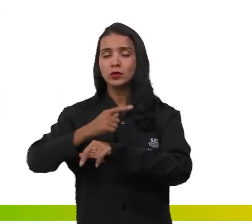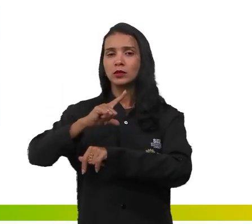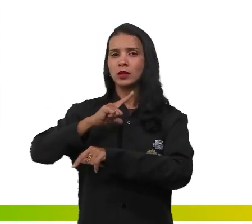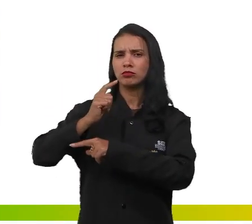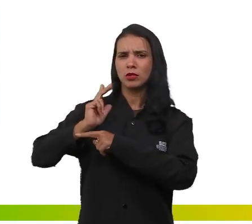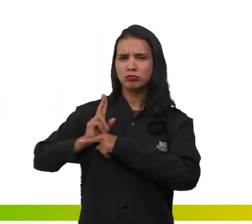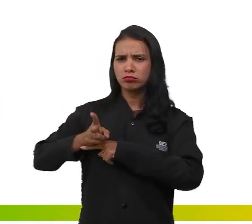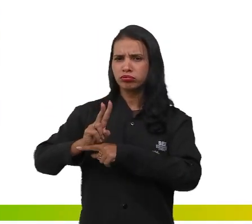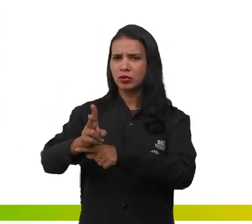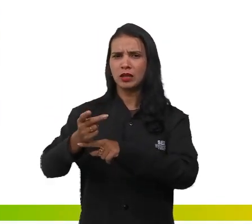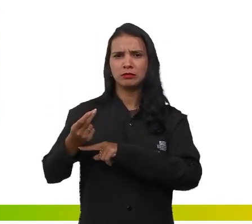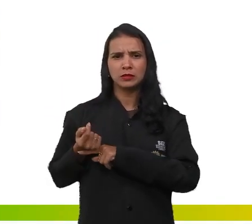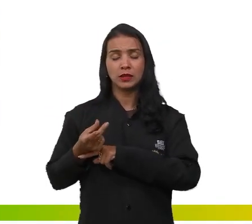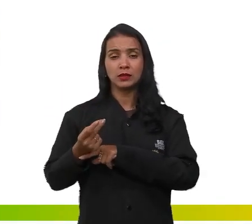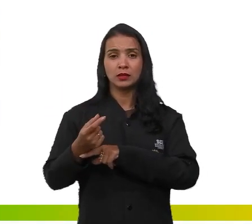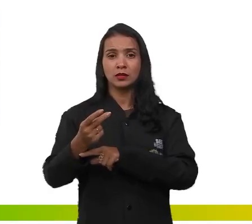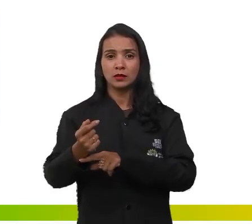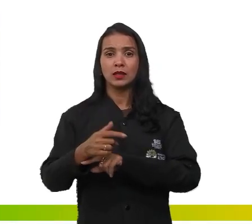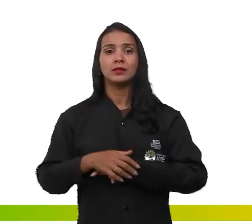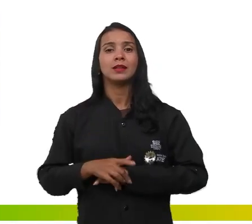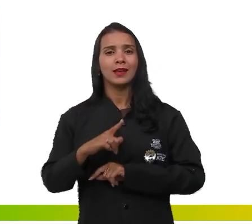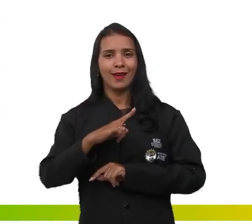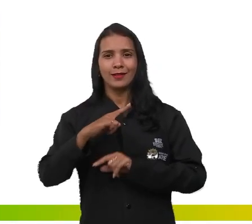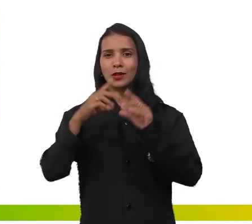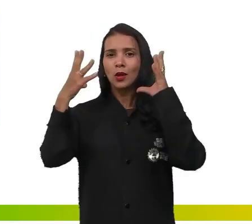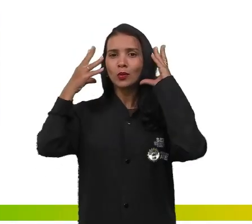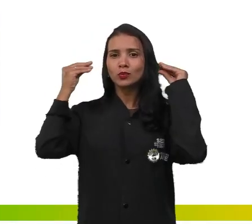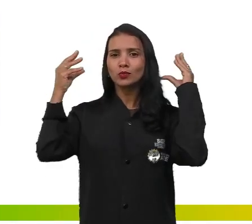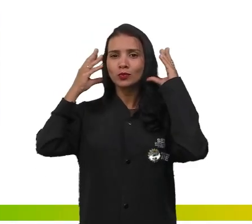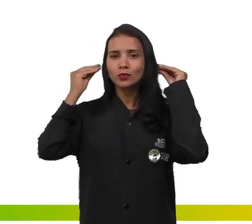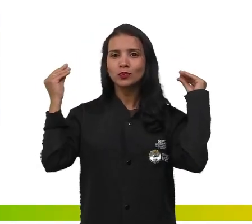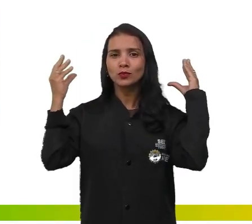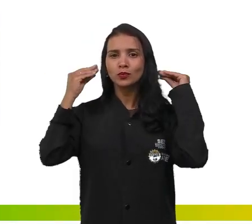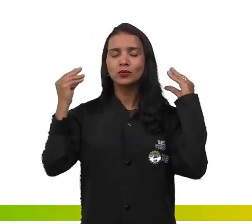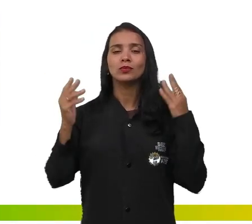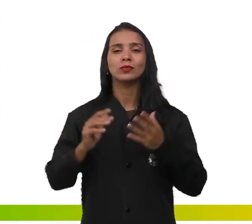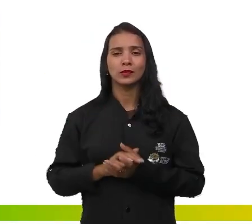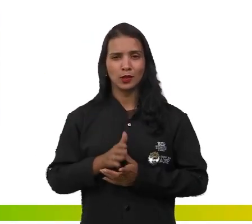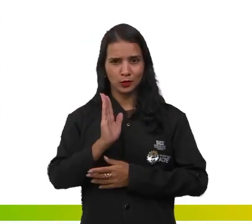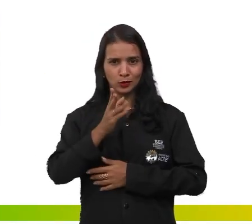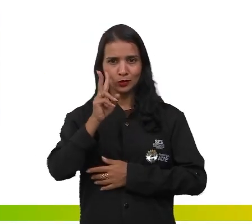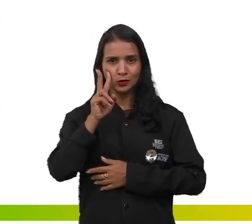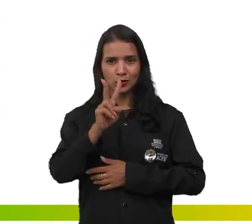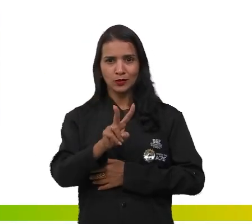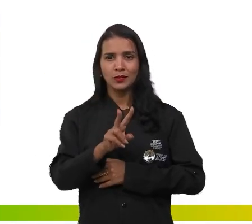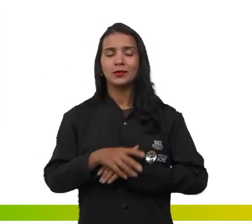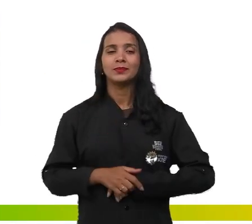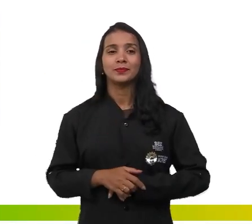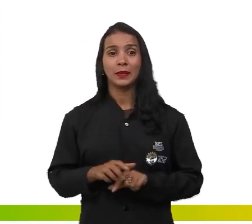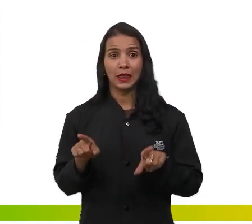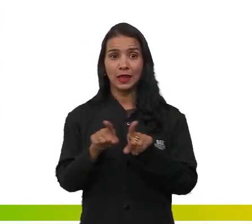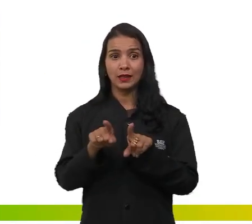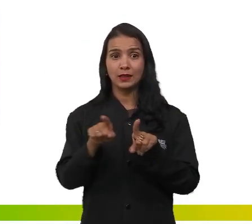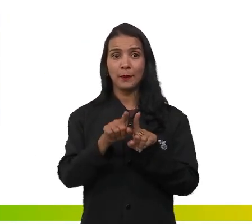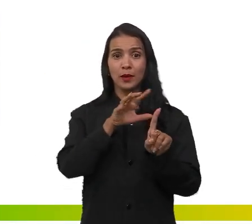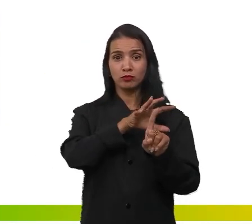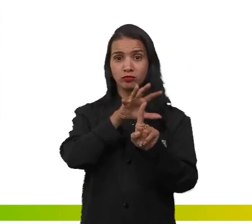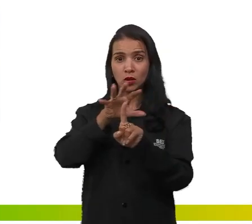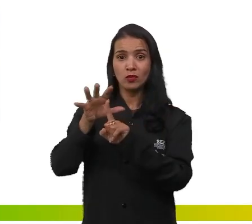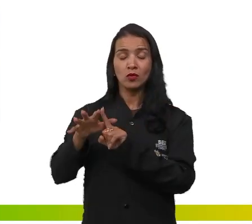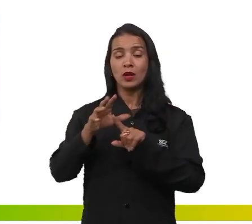rara, mas aí tem a hipertricose auricular, que é pelos nas orelhas. A gente viu isso. Vimos também a herança influenciada pelo